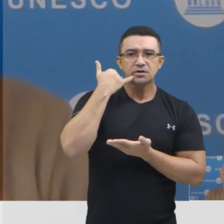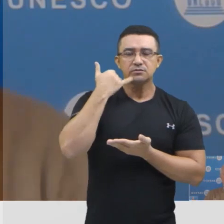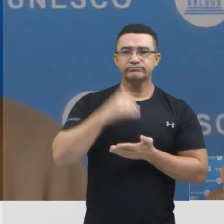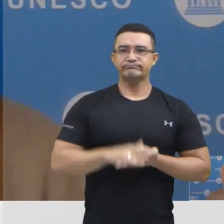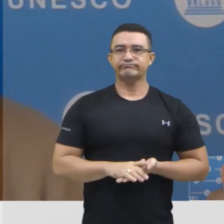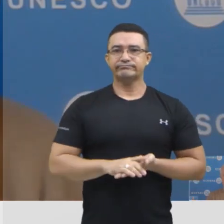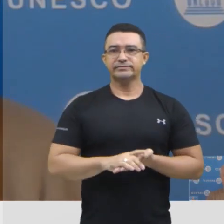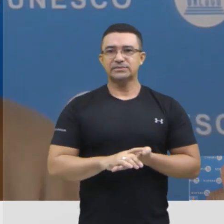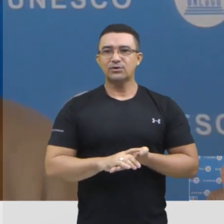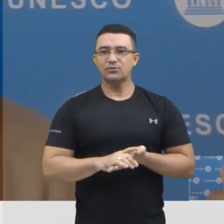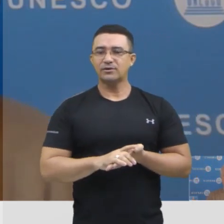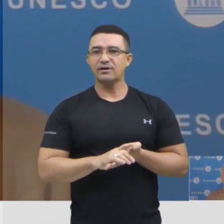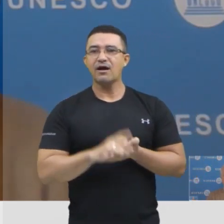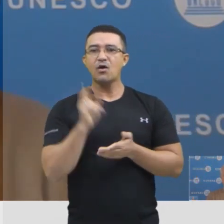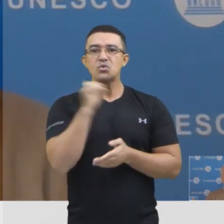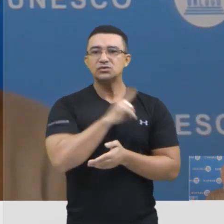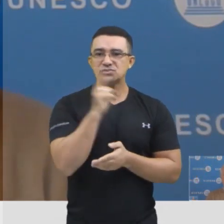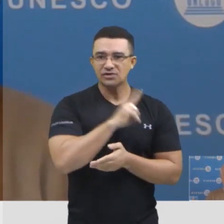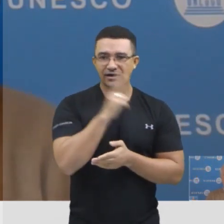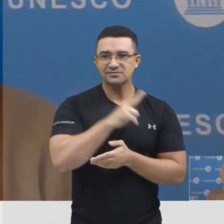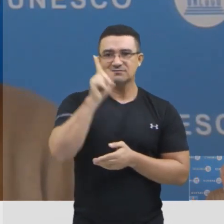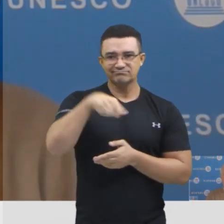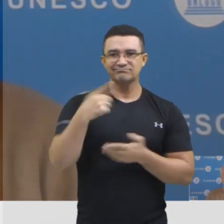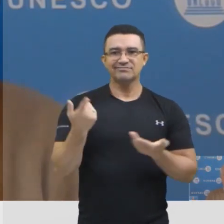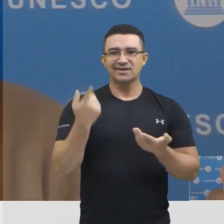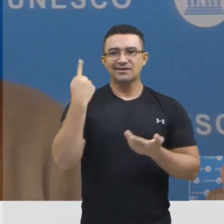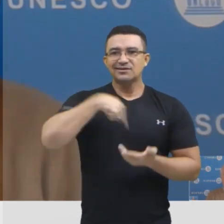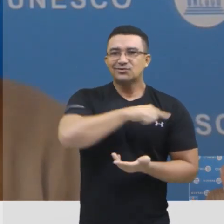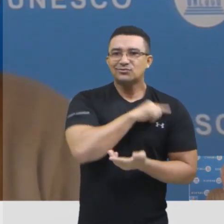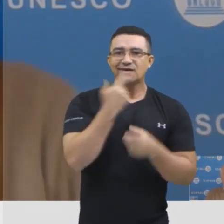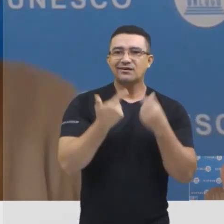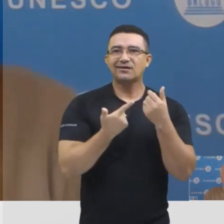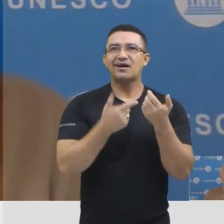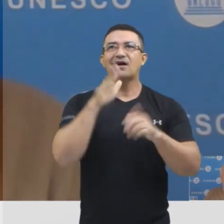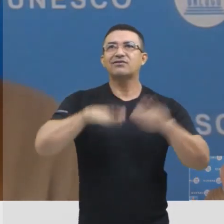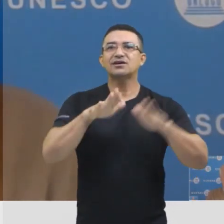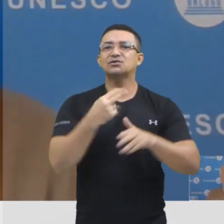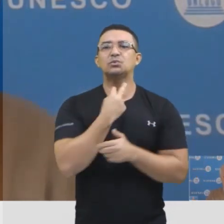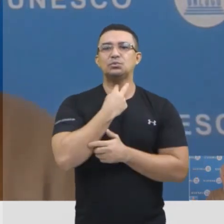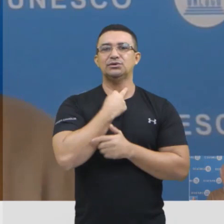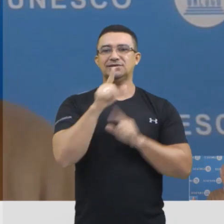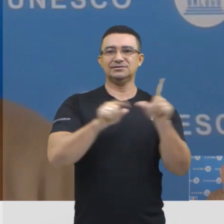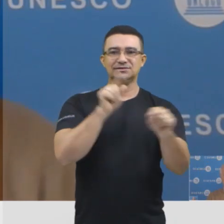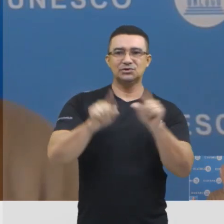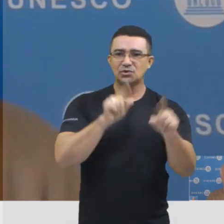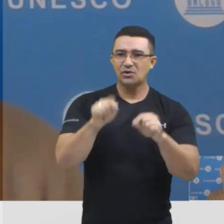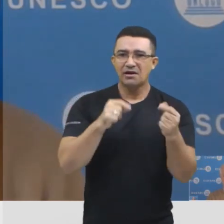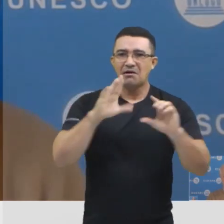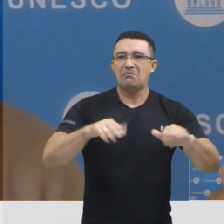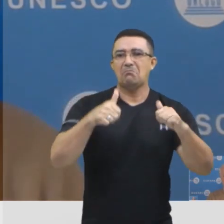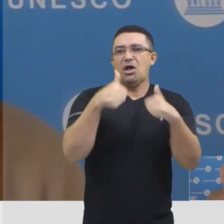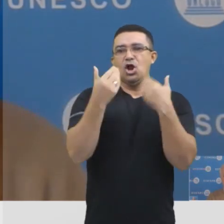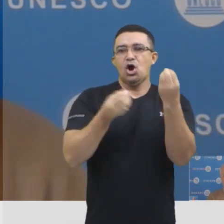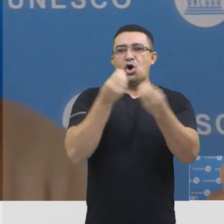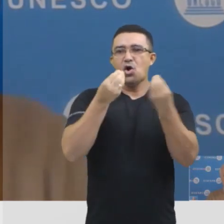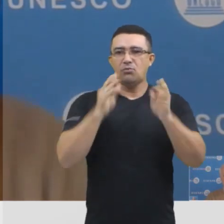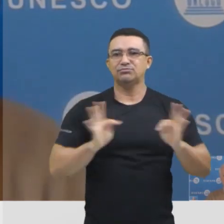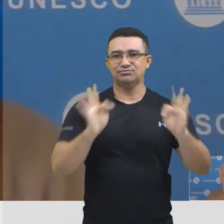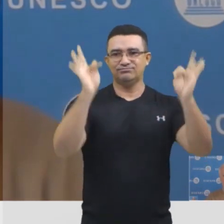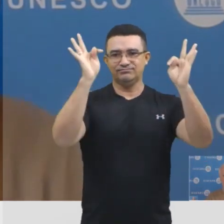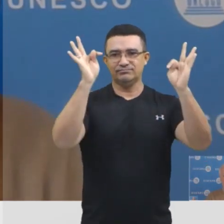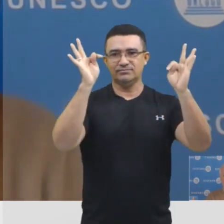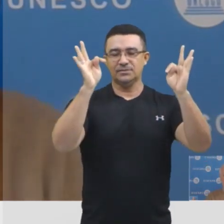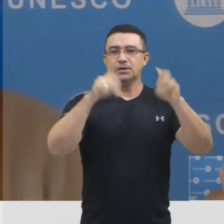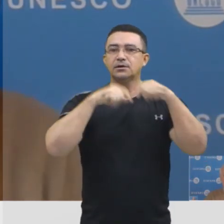que a emergência é de tal ordem que nós não temos, de facto, não podemos escolher os melhores meios para agir,